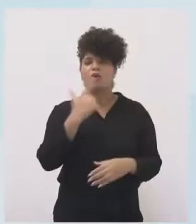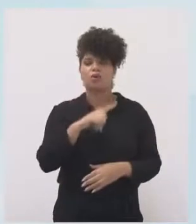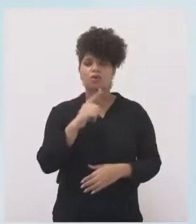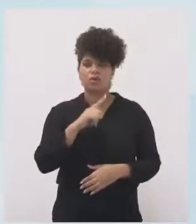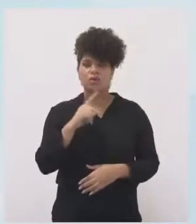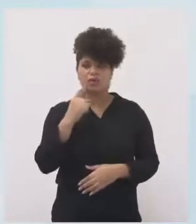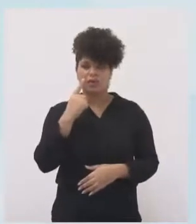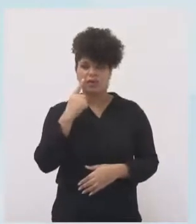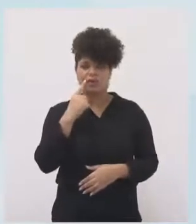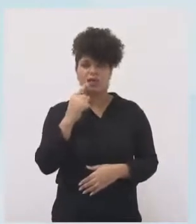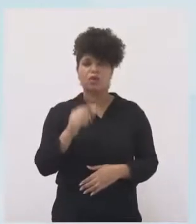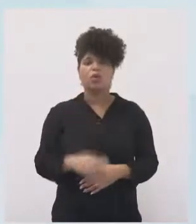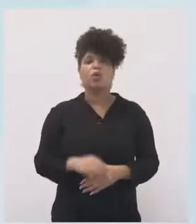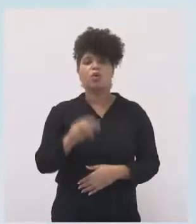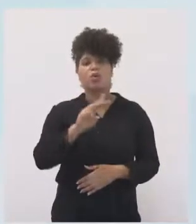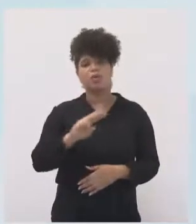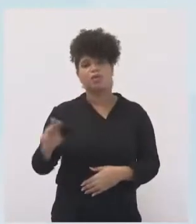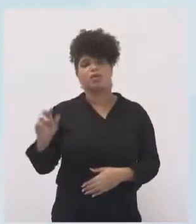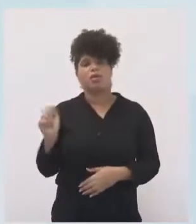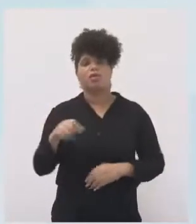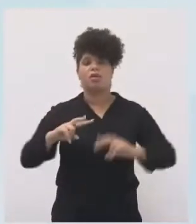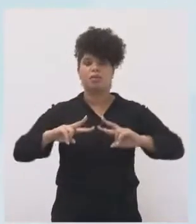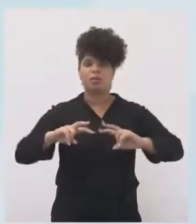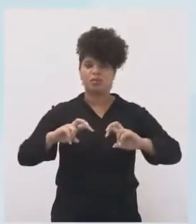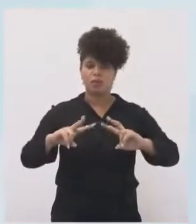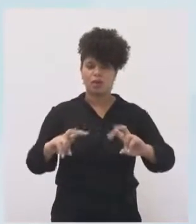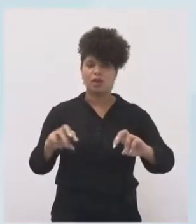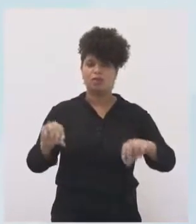outro webinar a gente pode explorar essa parte.